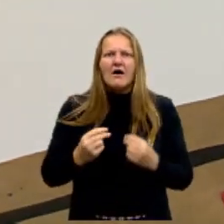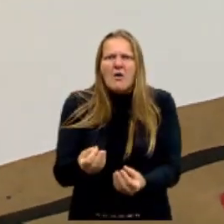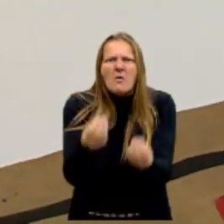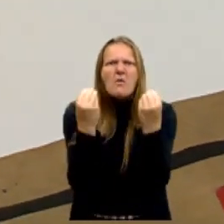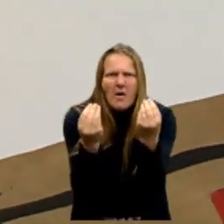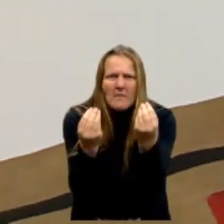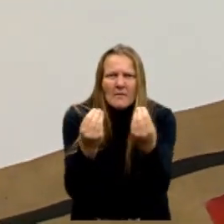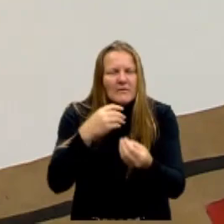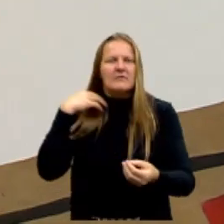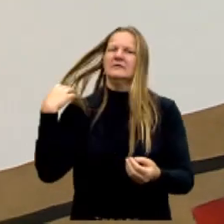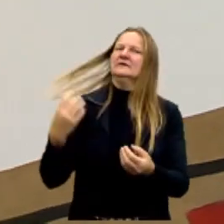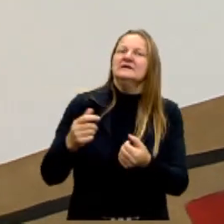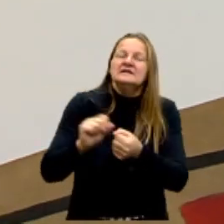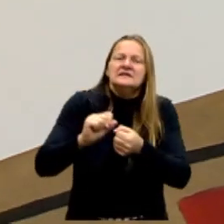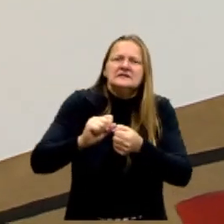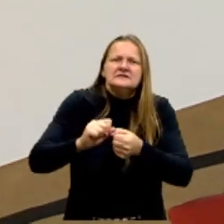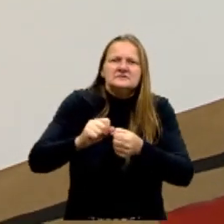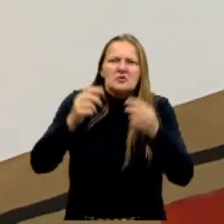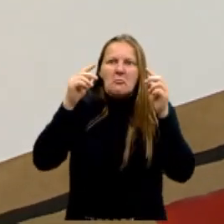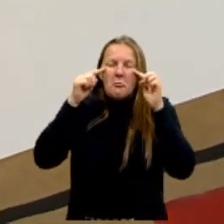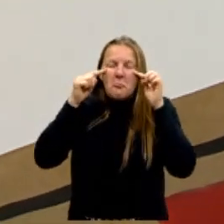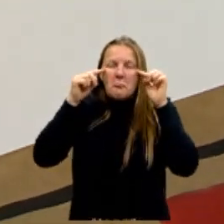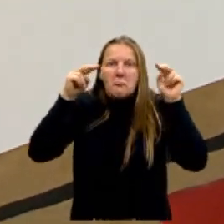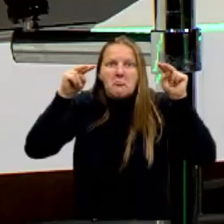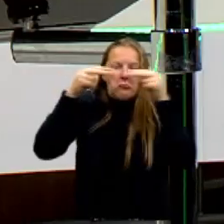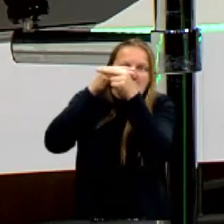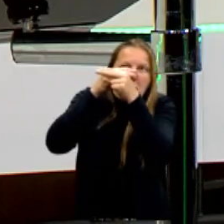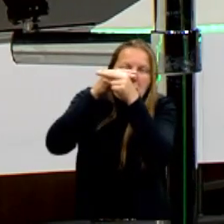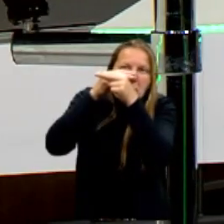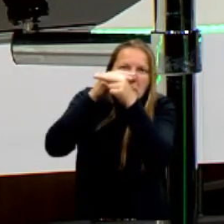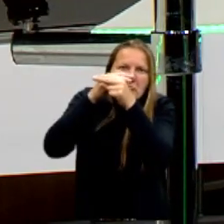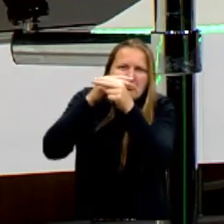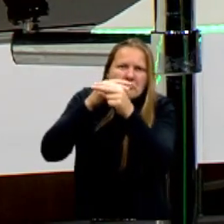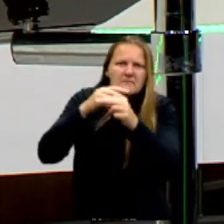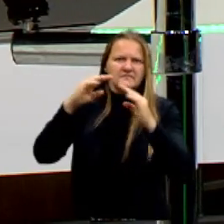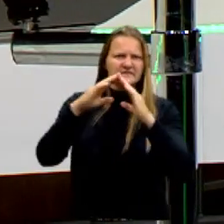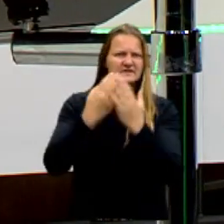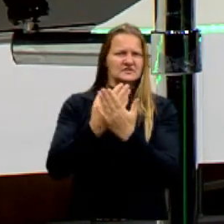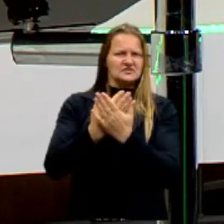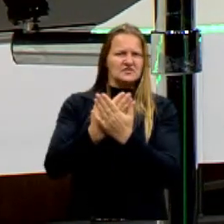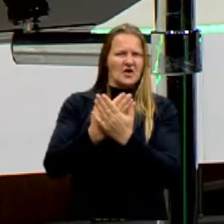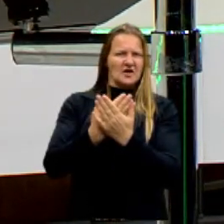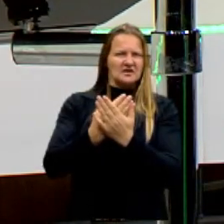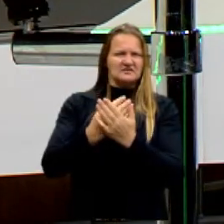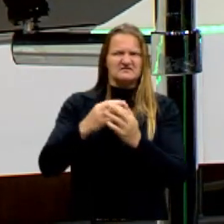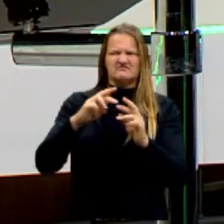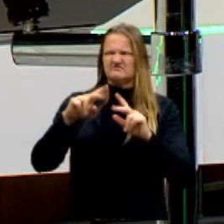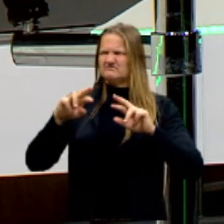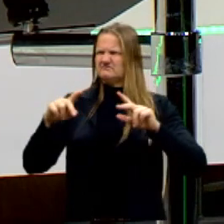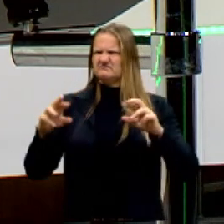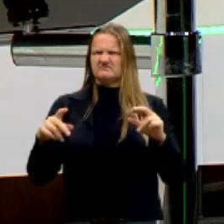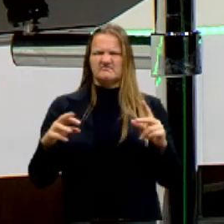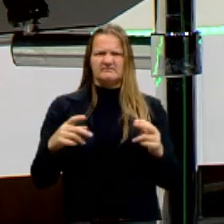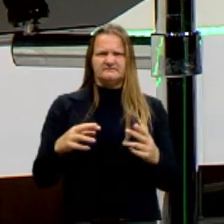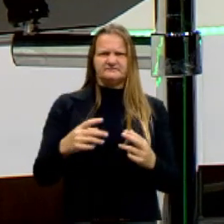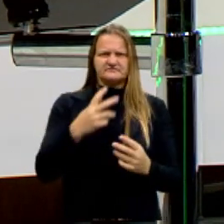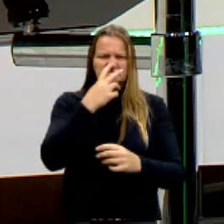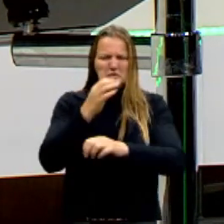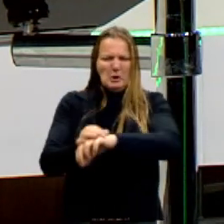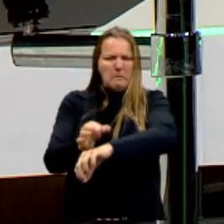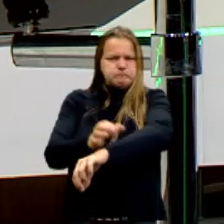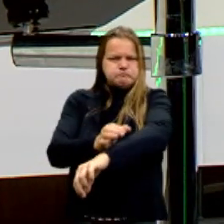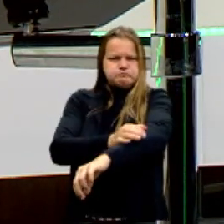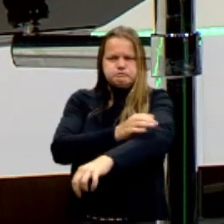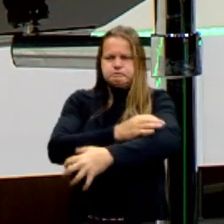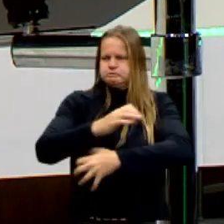a sugestão estrábica de escolas Rebeldes surgidas lá e cá como furúnculos da